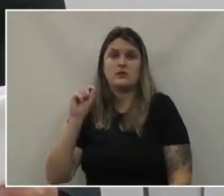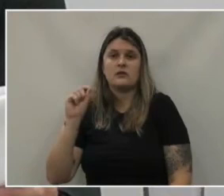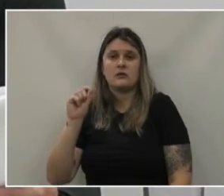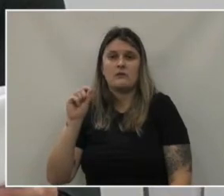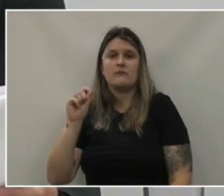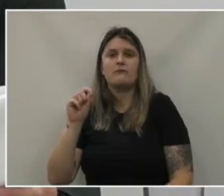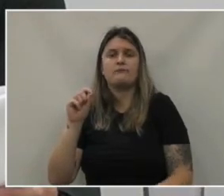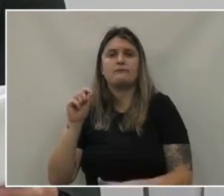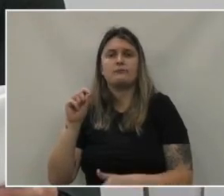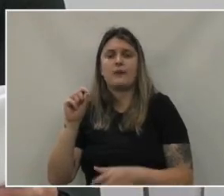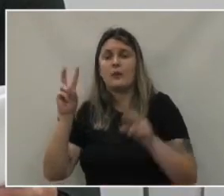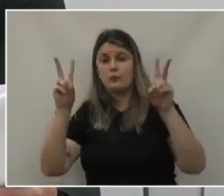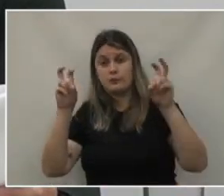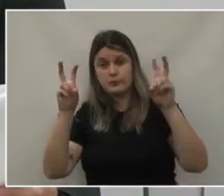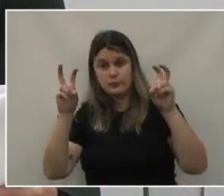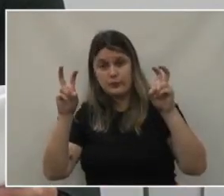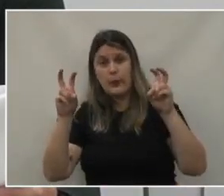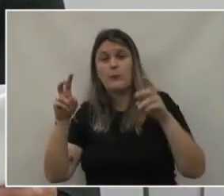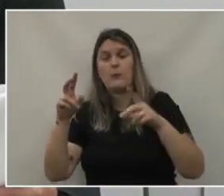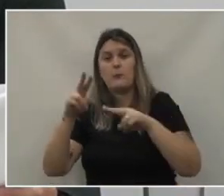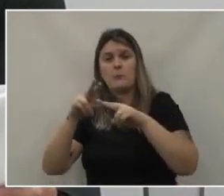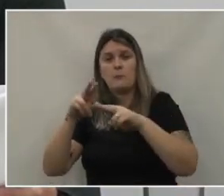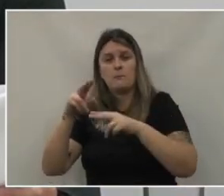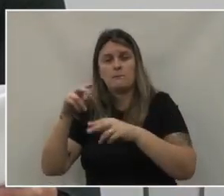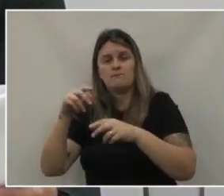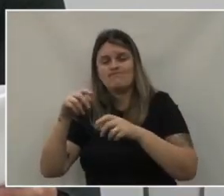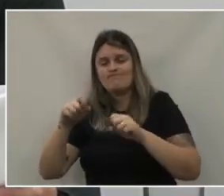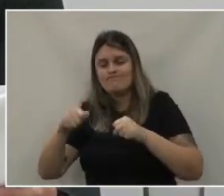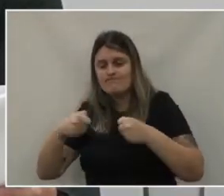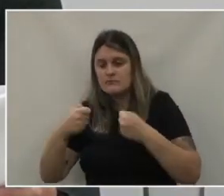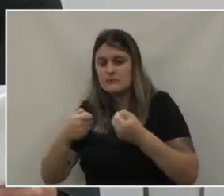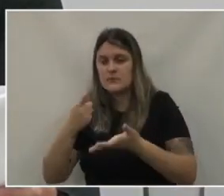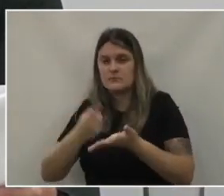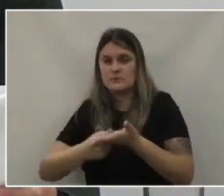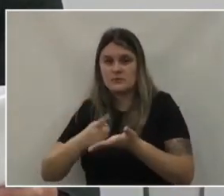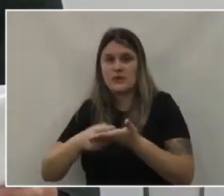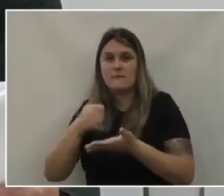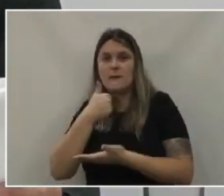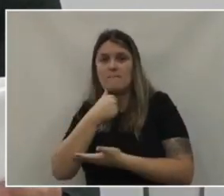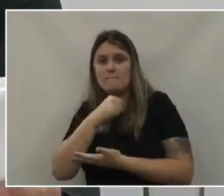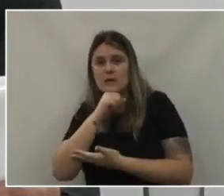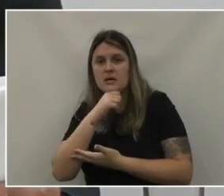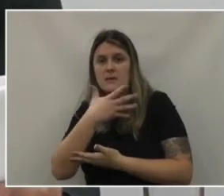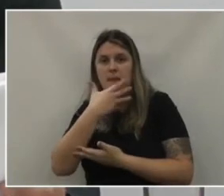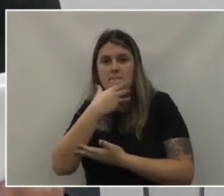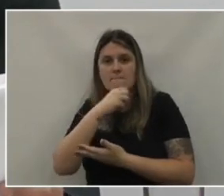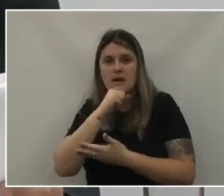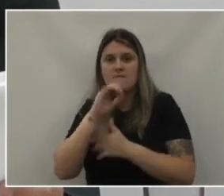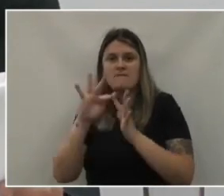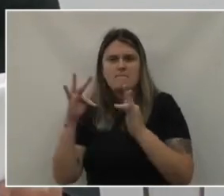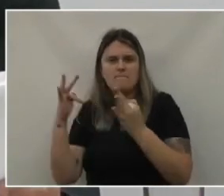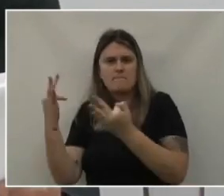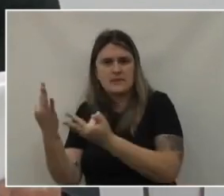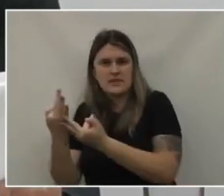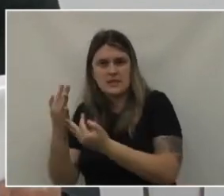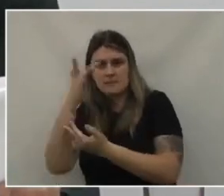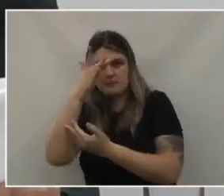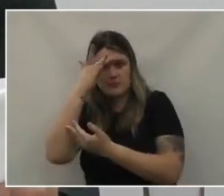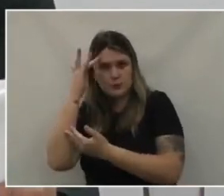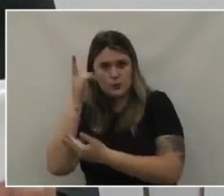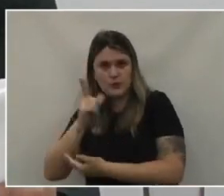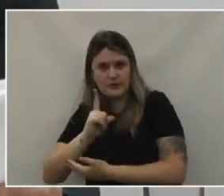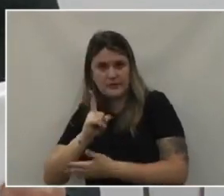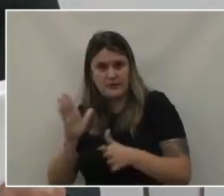realmente, graças à dedicação, ao empenho de quem é mãe, de quem é parente, de quem é familiar, de uma